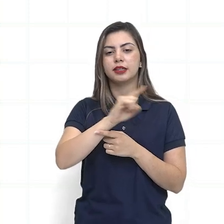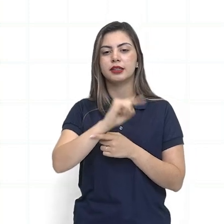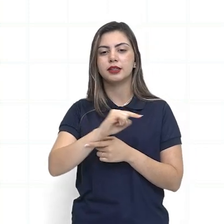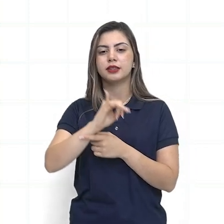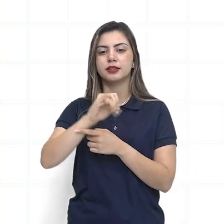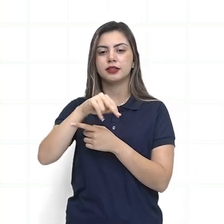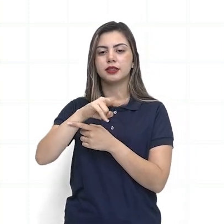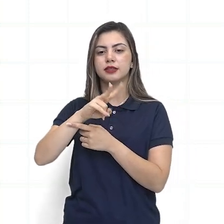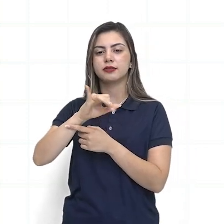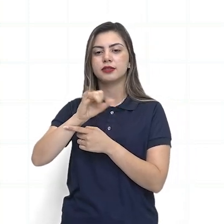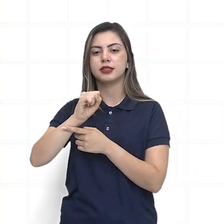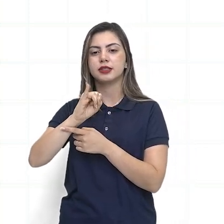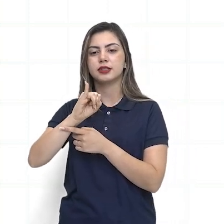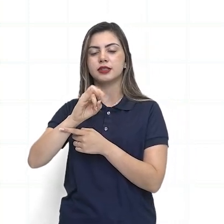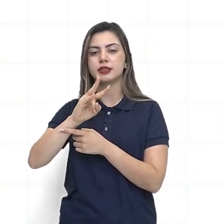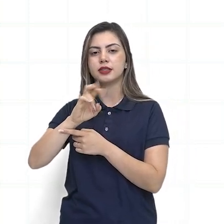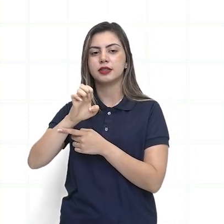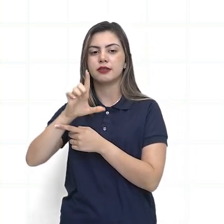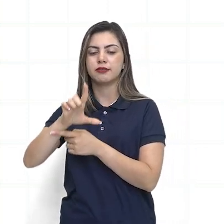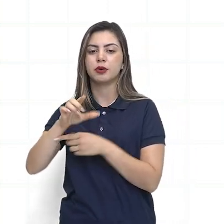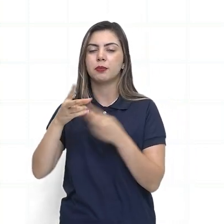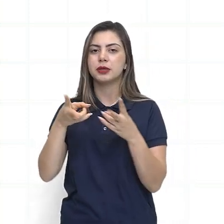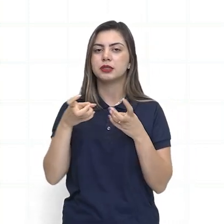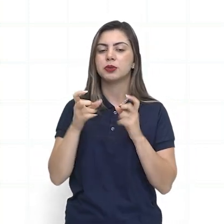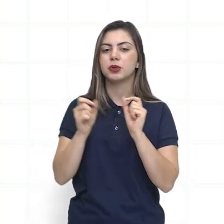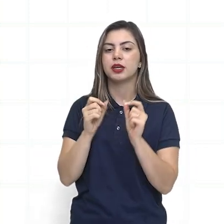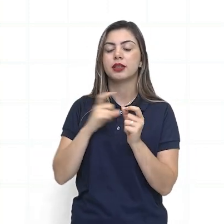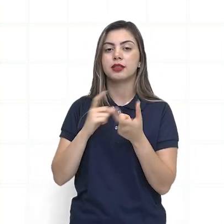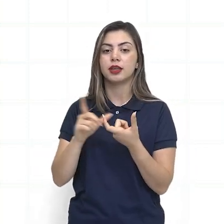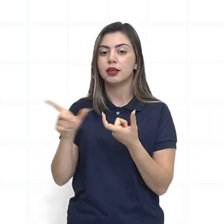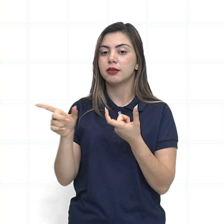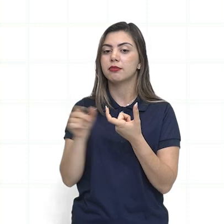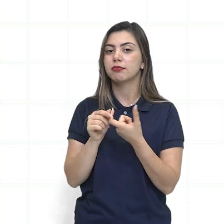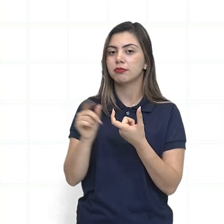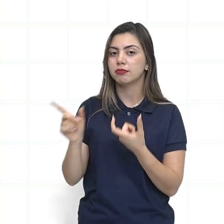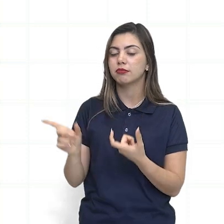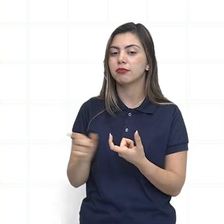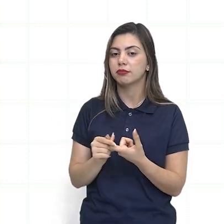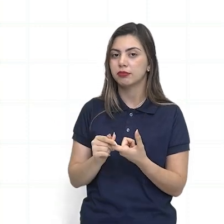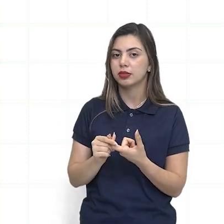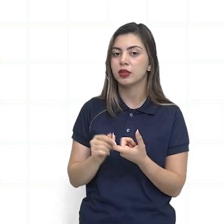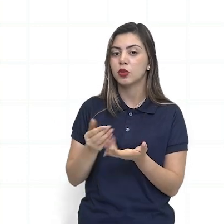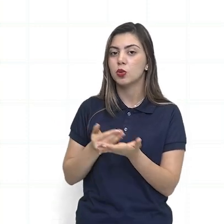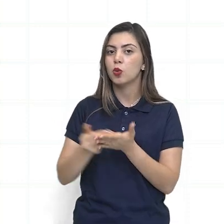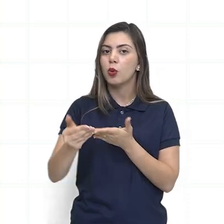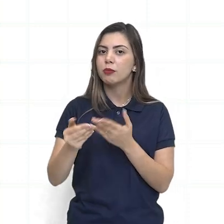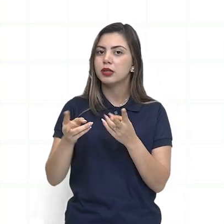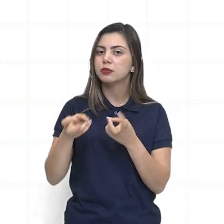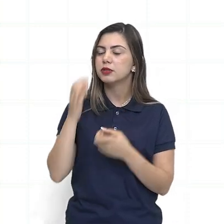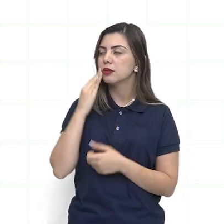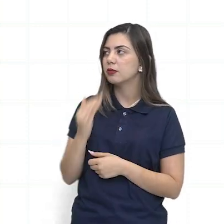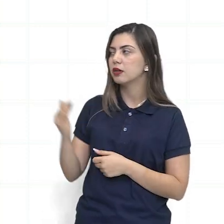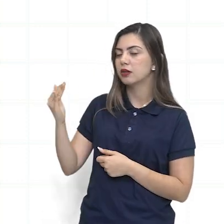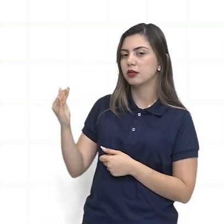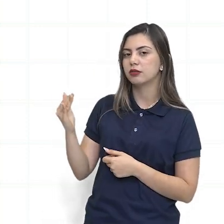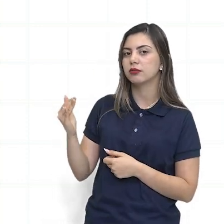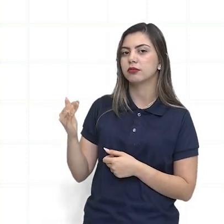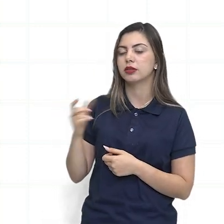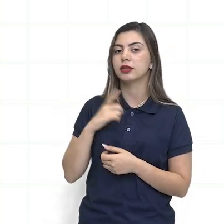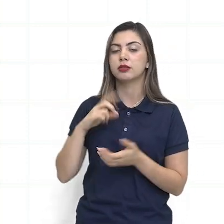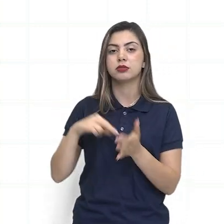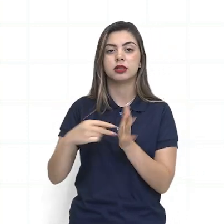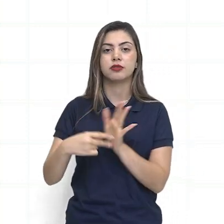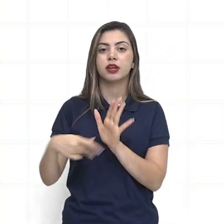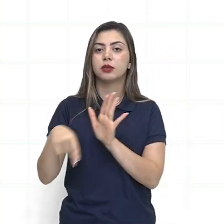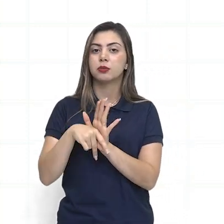palavras, nelas eu acrescentei o prefixo in, constituindo uma nova palavra com novo